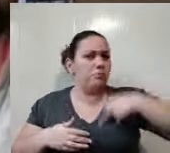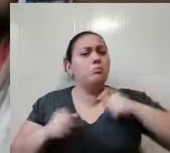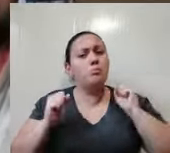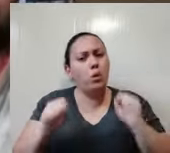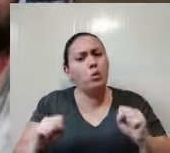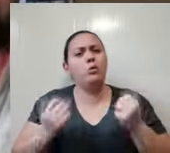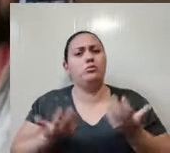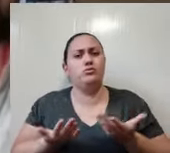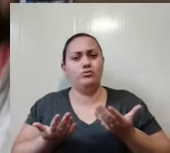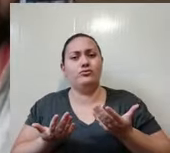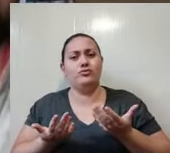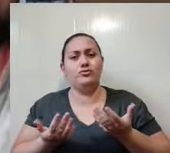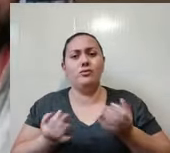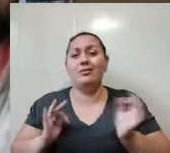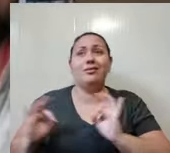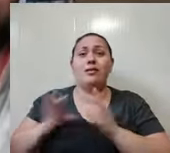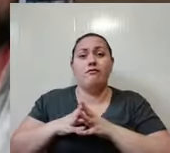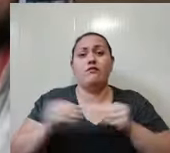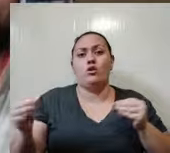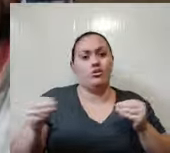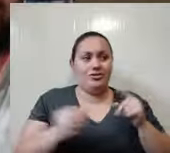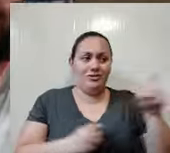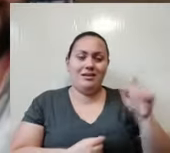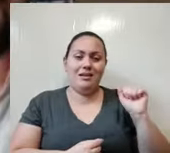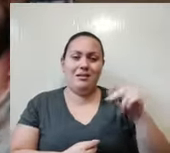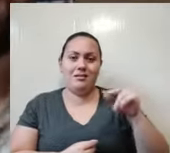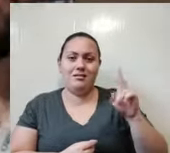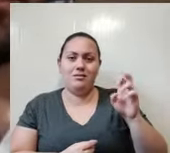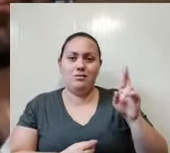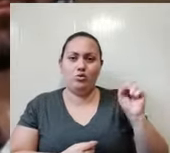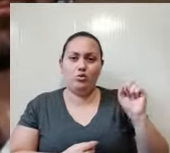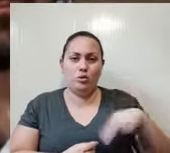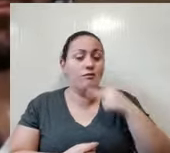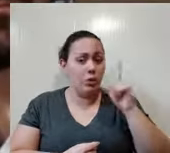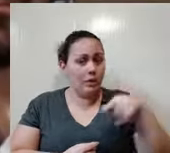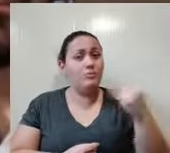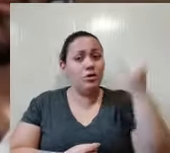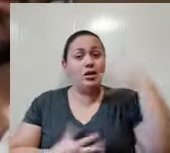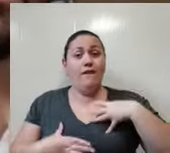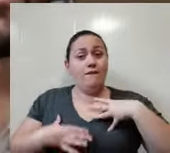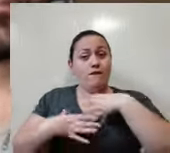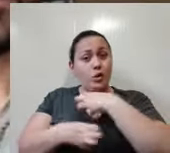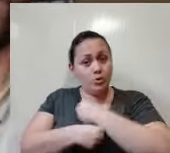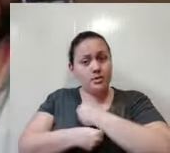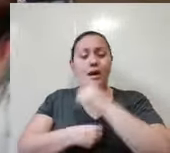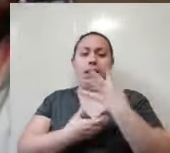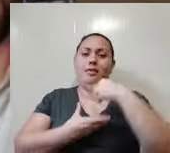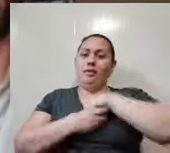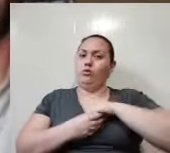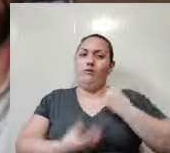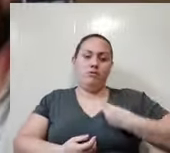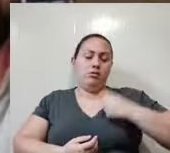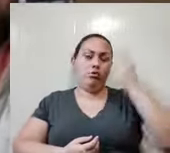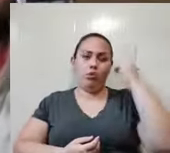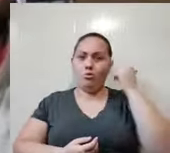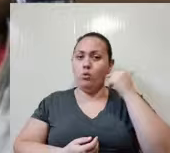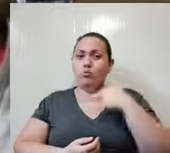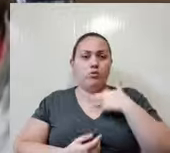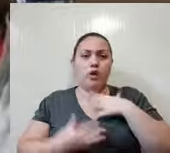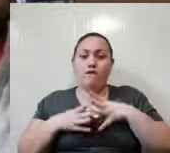consigo e com as nossas questões? Eu acho que ninguém foge. Isso que o Anderson disse é bem importante. Frustração faz parte da